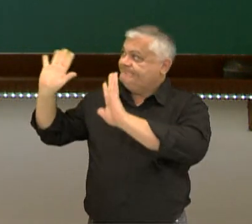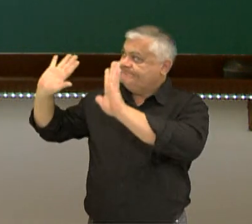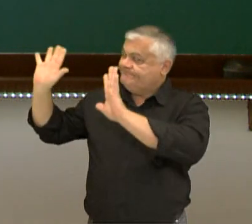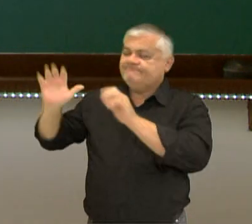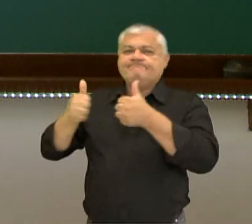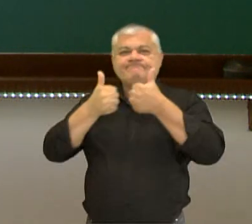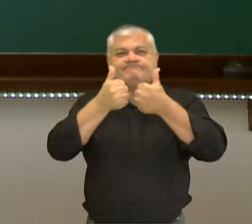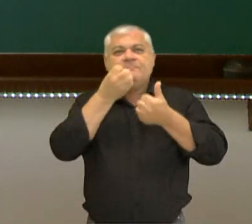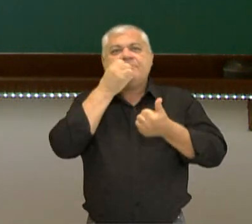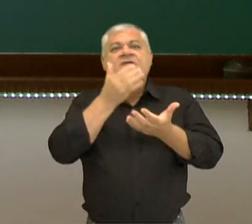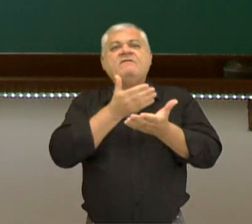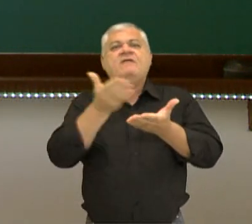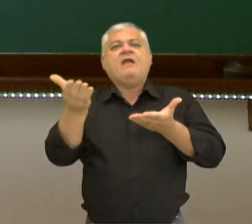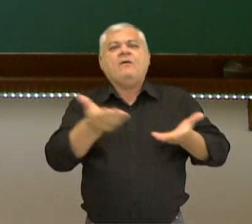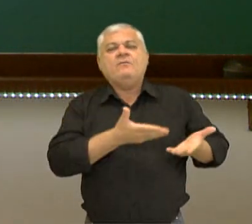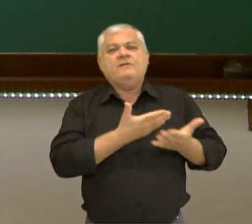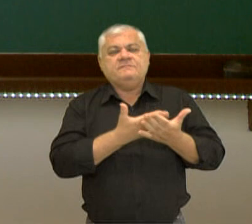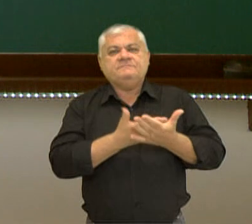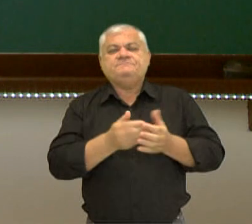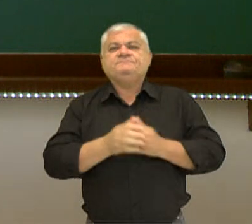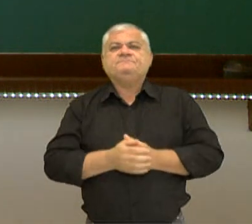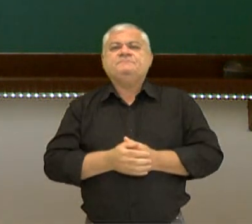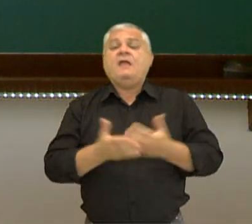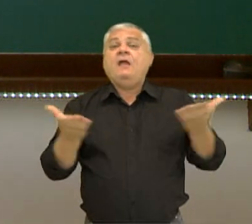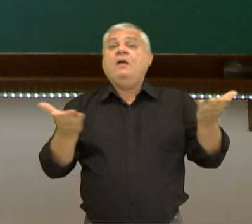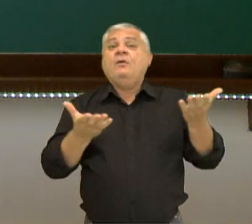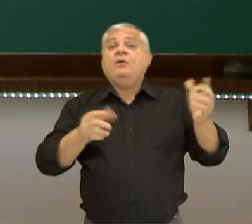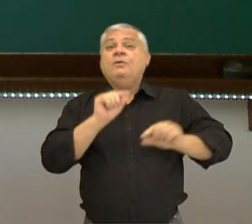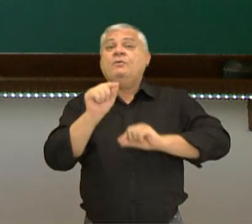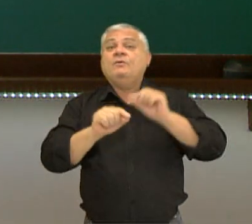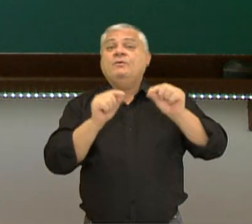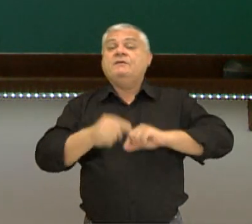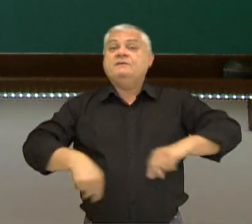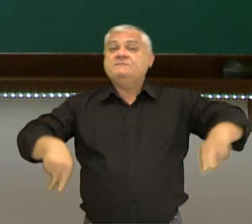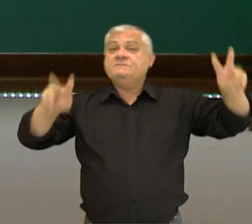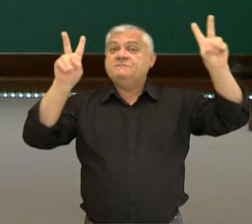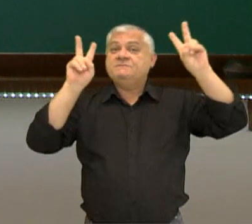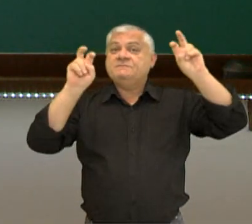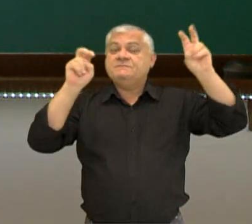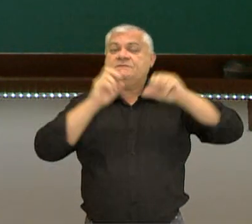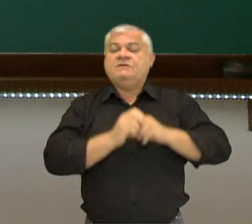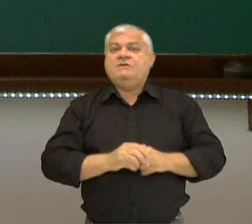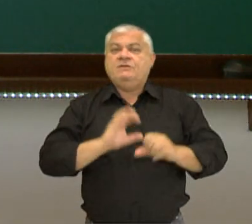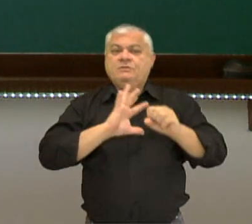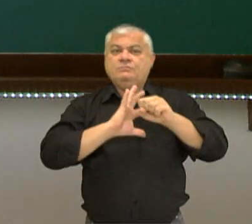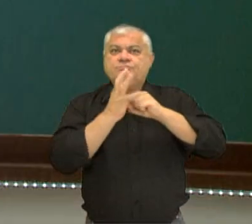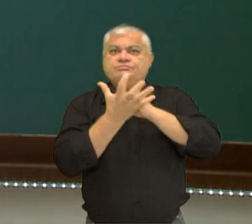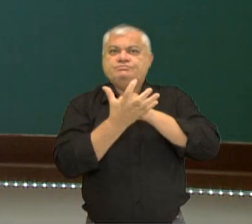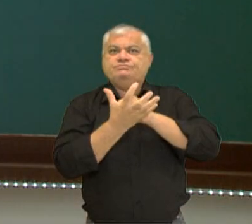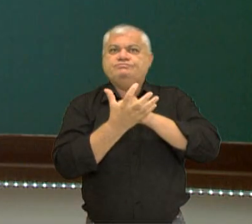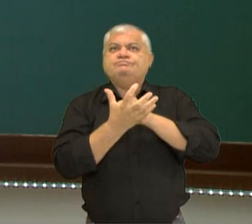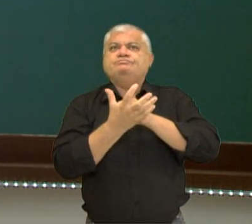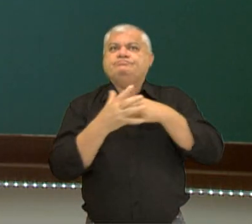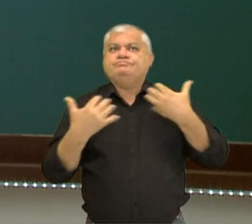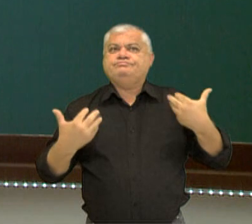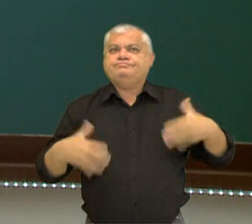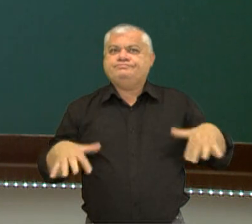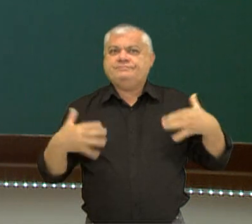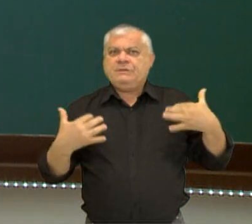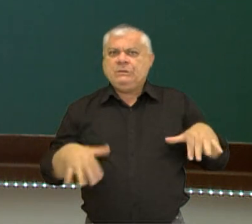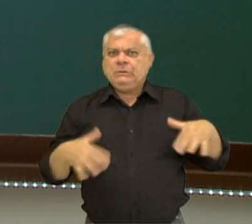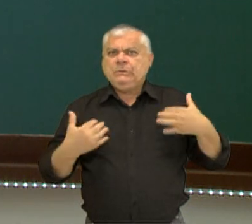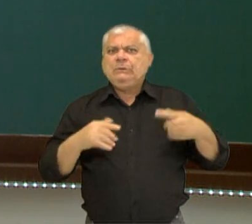sejam bem-vindos a essa aula. E nessa aula nós vamos falar sobre a Covid-19.